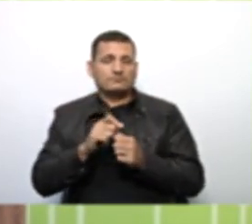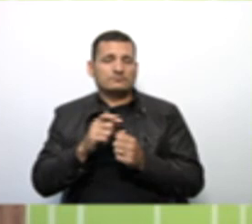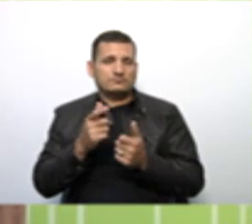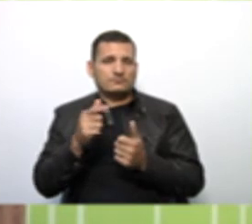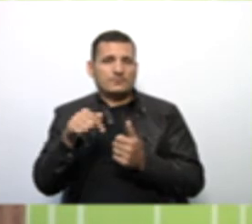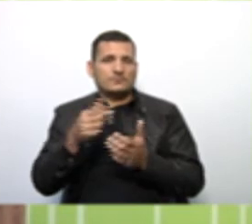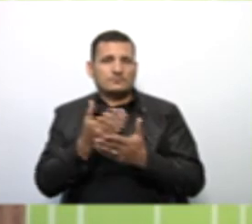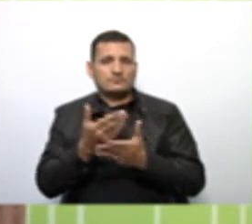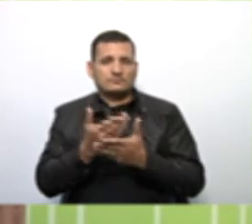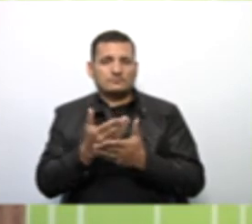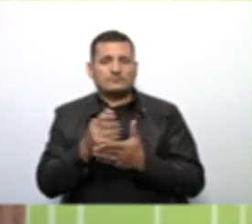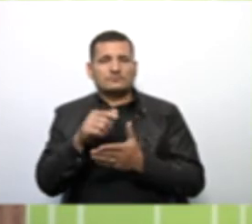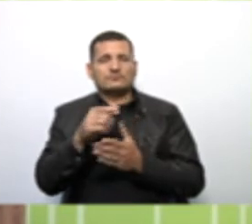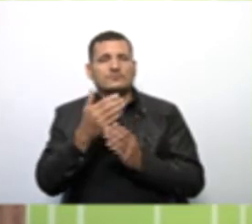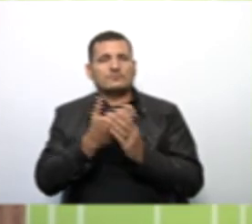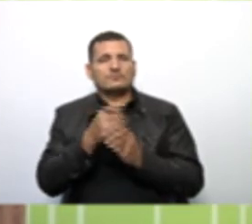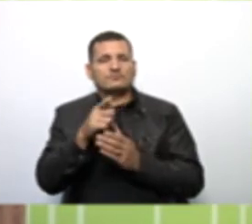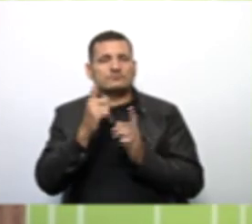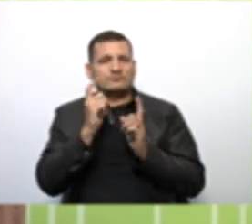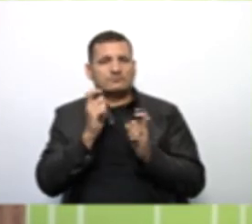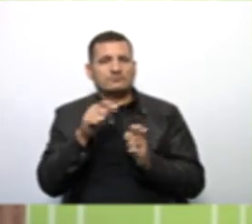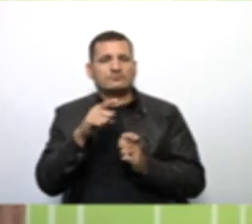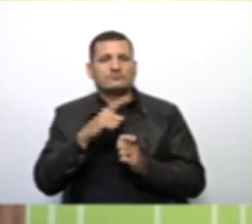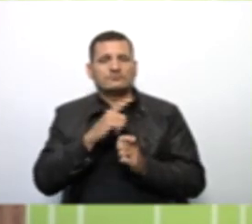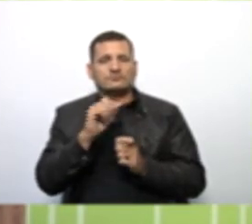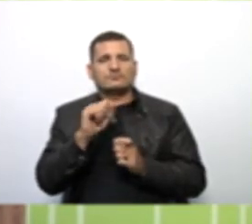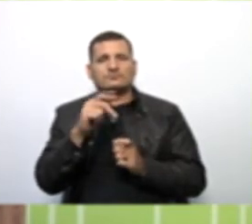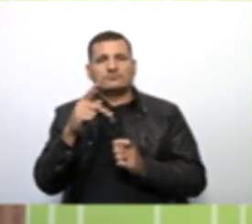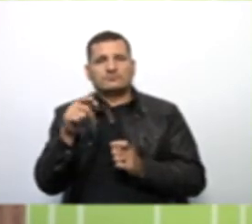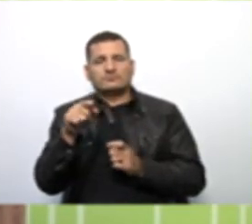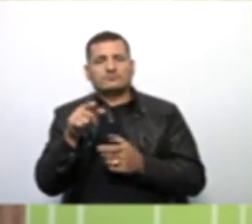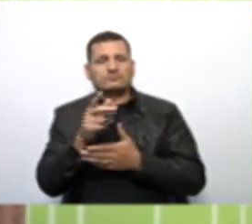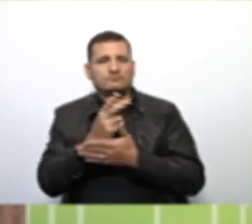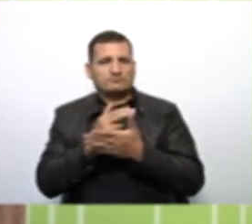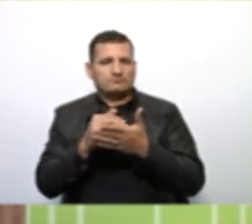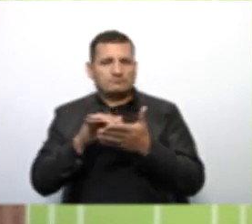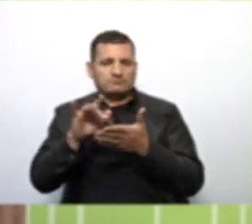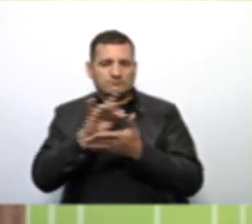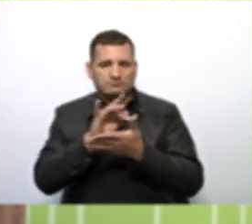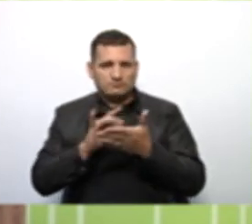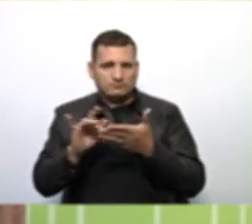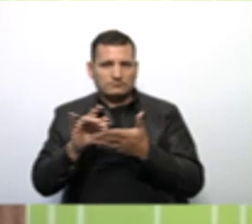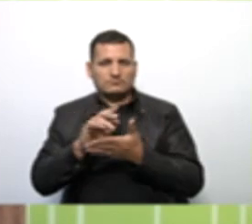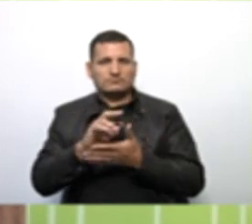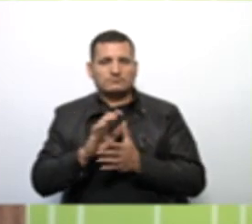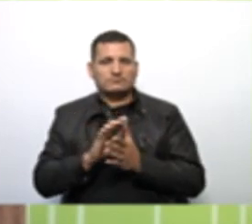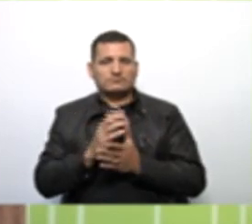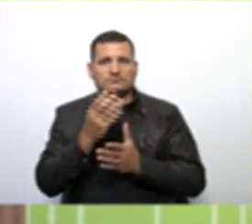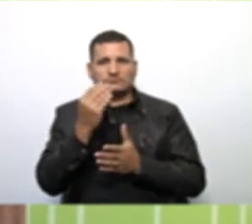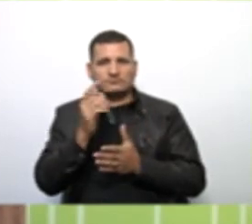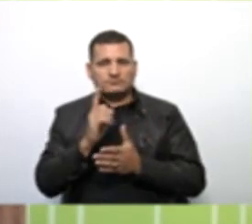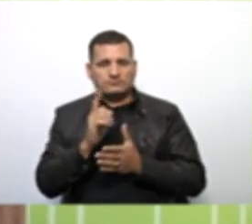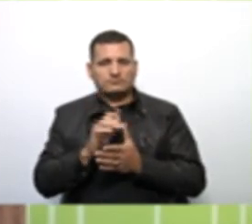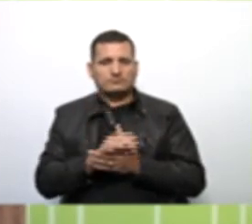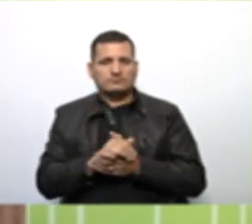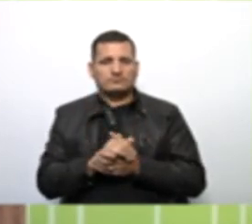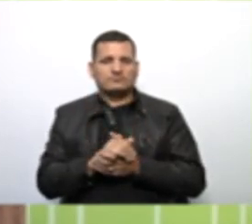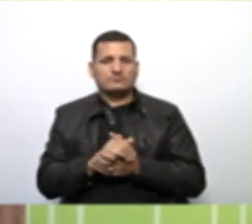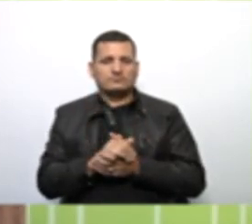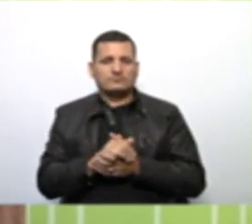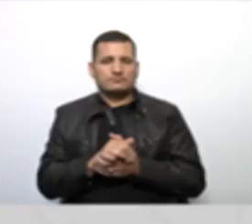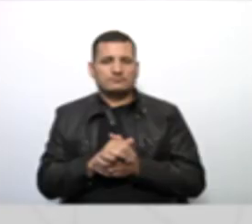aula. Esse arquivo é muito interessante, tem uns aplicativos para você desenhar e tudo, tá bom? Não esqueça, tá? Vamos voltar